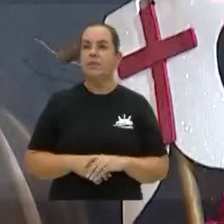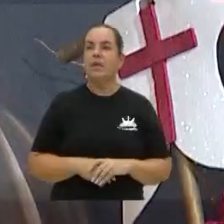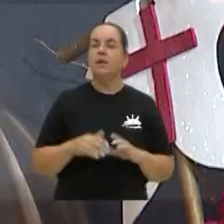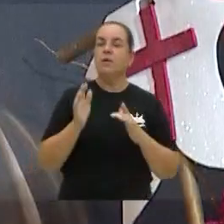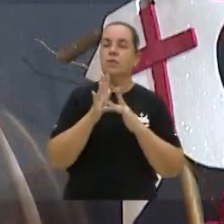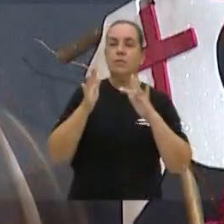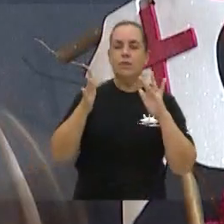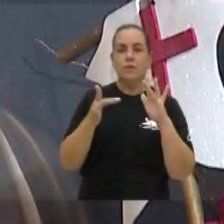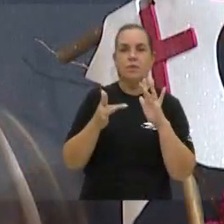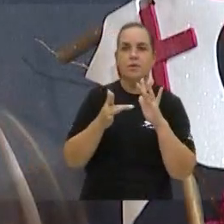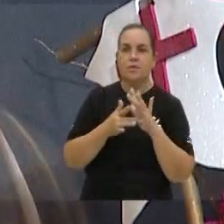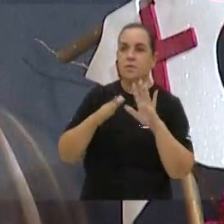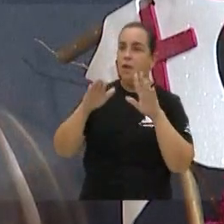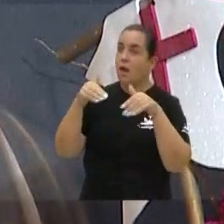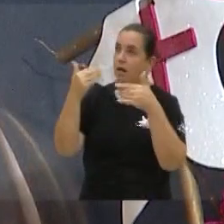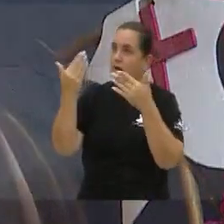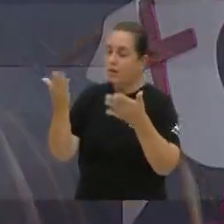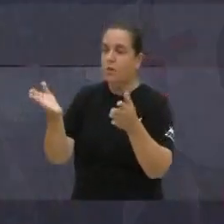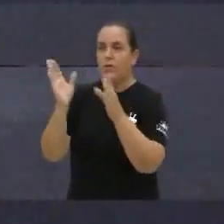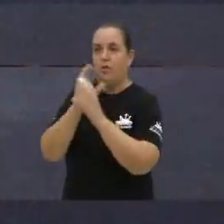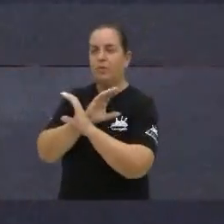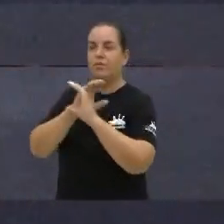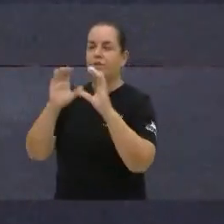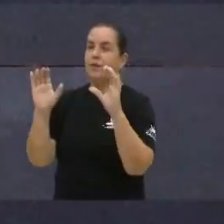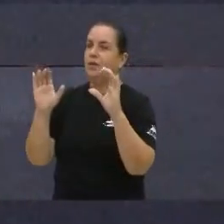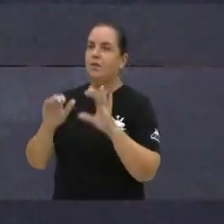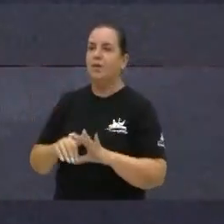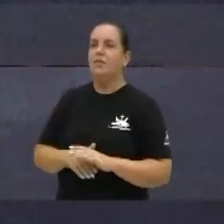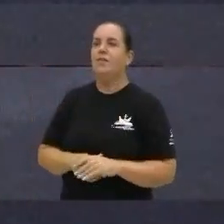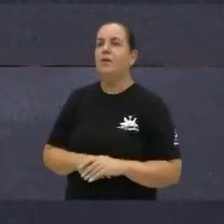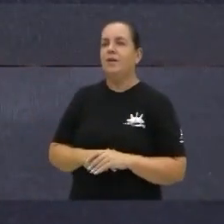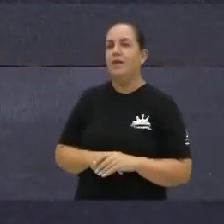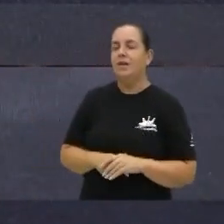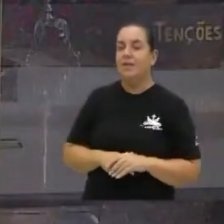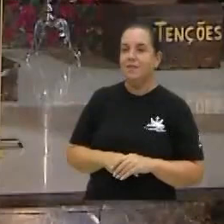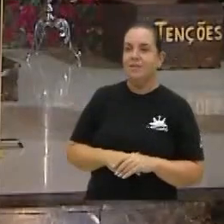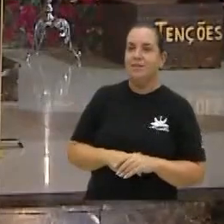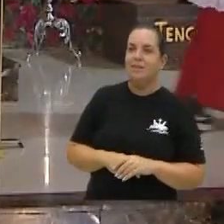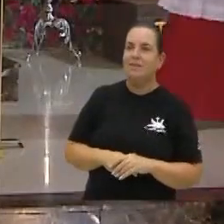E Jesus, eu confio em